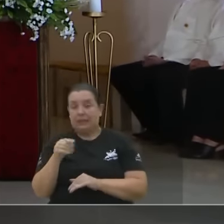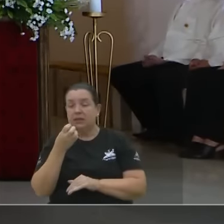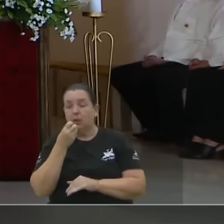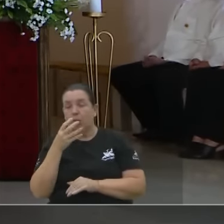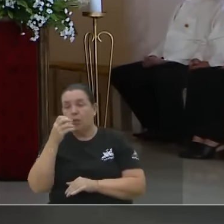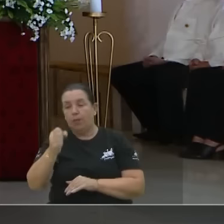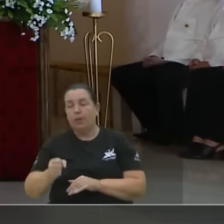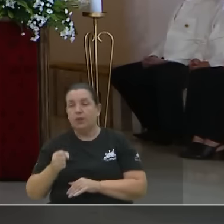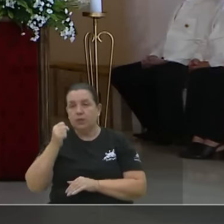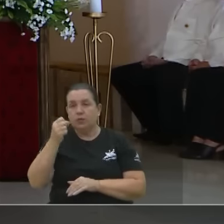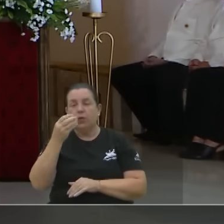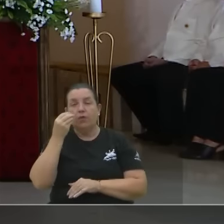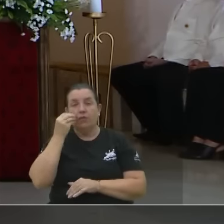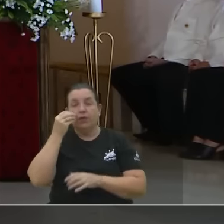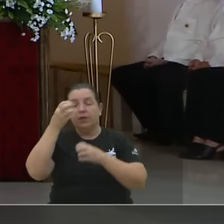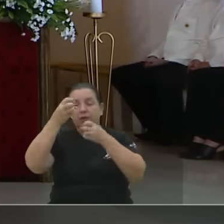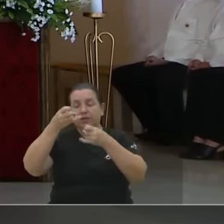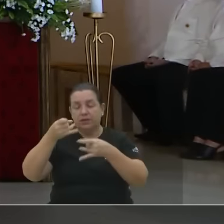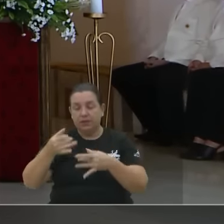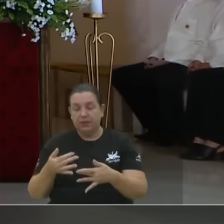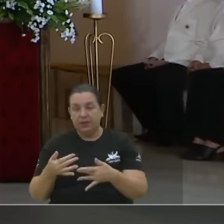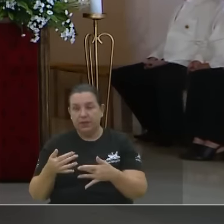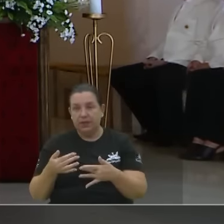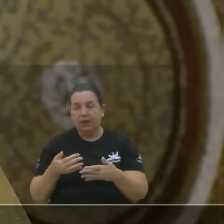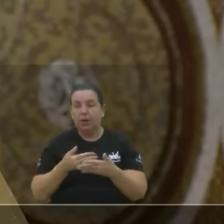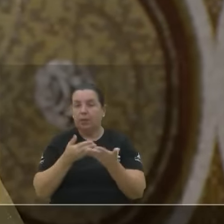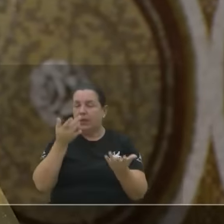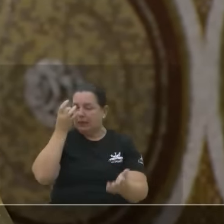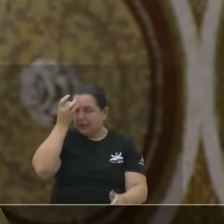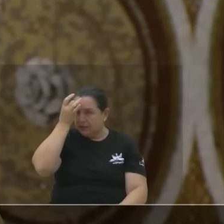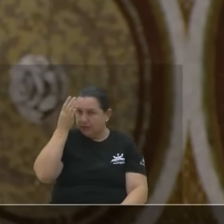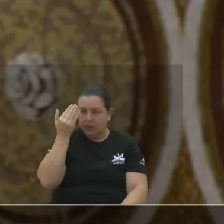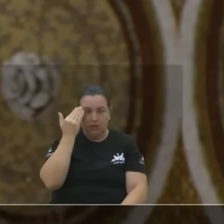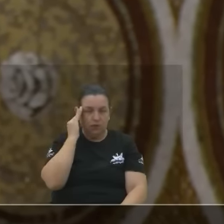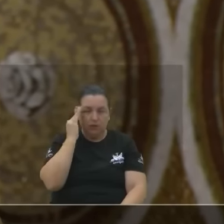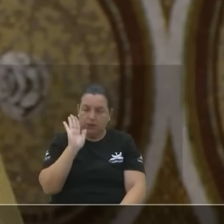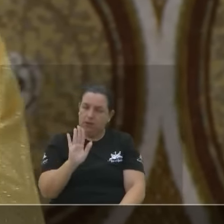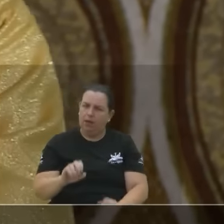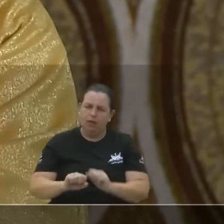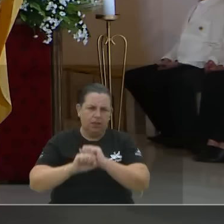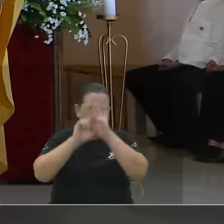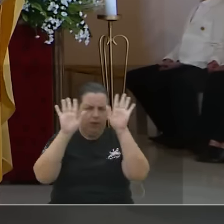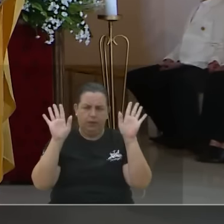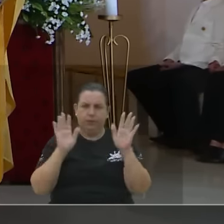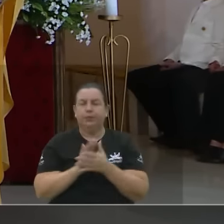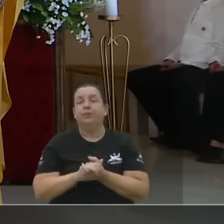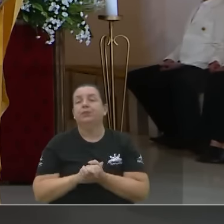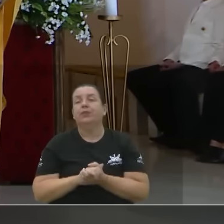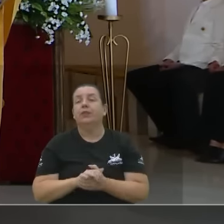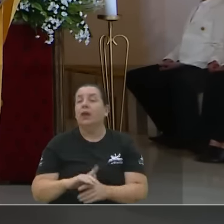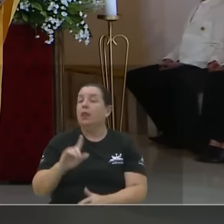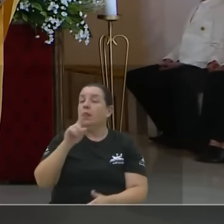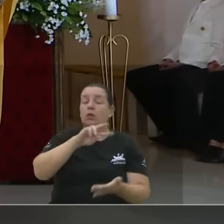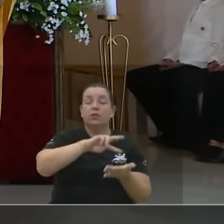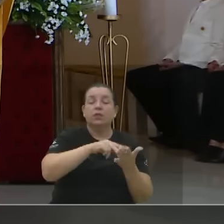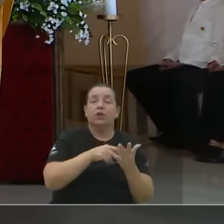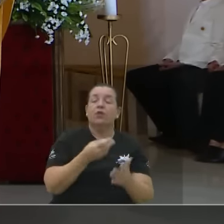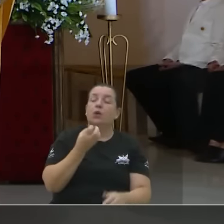eu vou tentar explicar para fácil compreensão. Não quer dizer bom